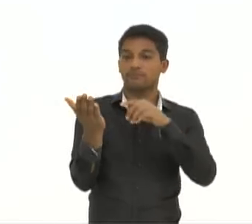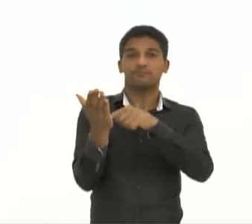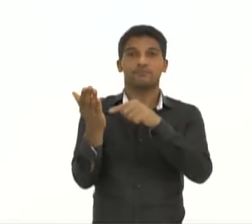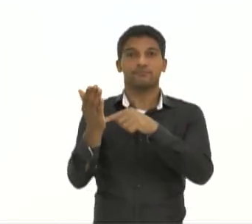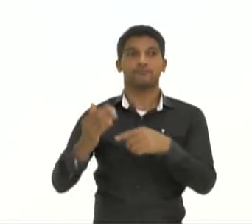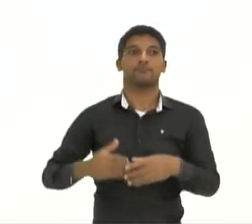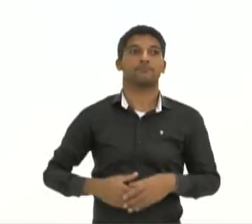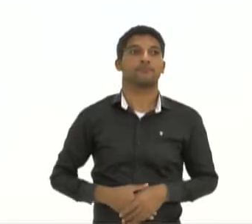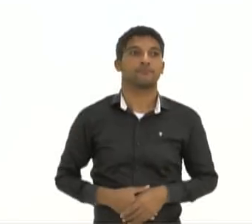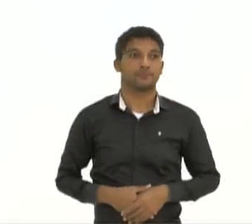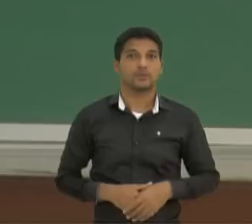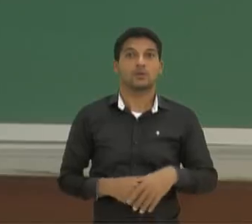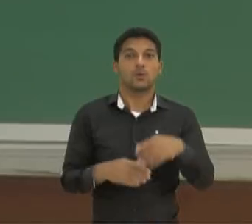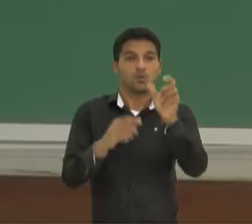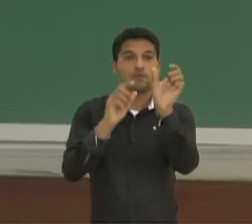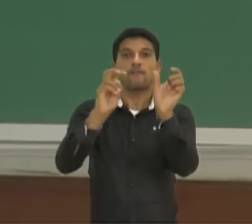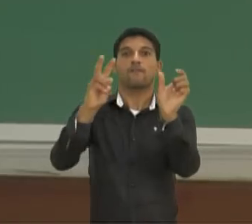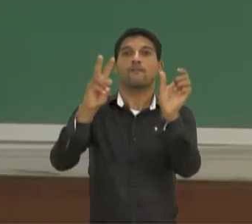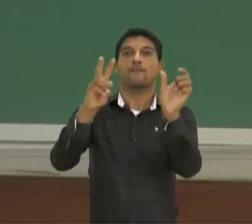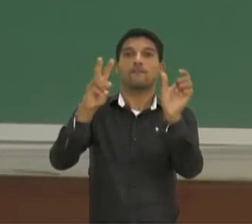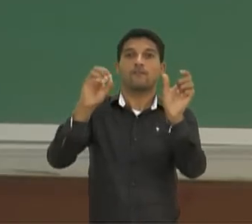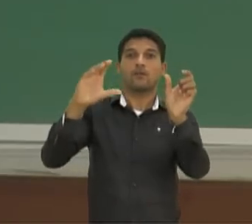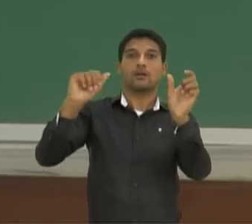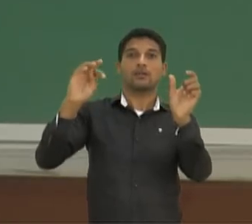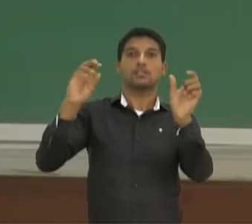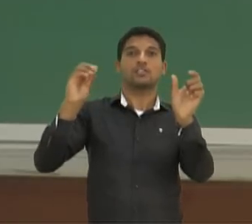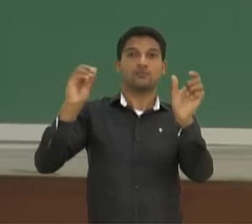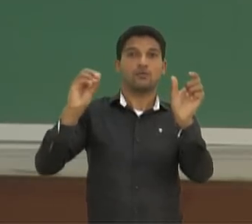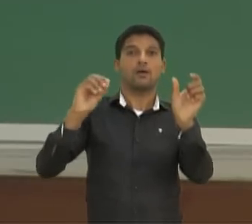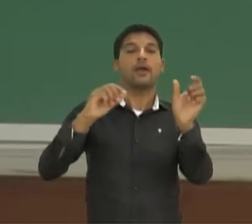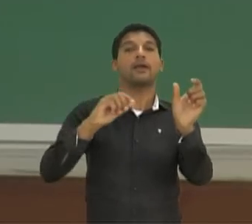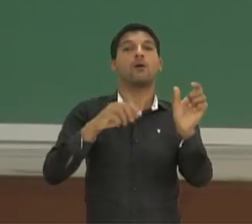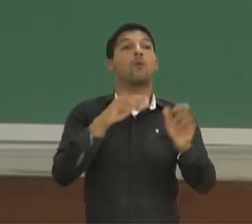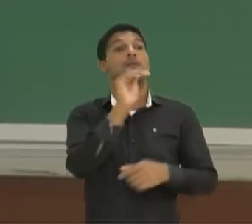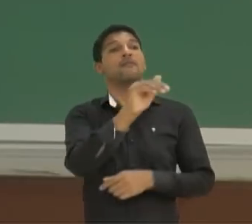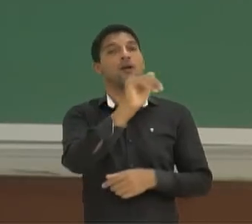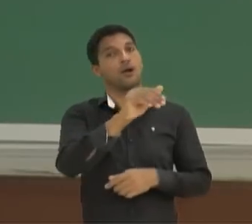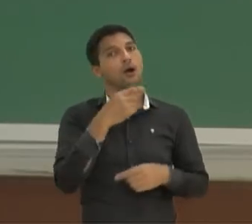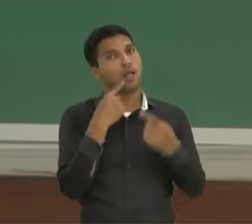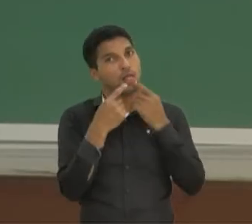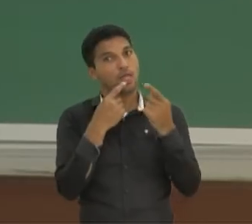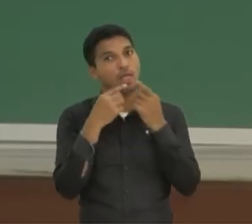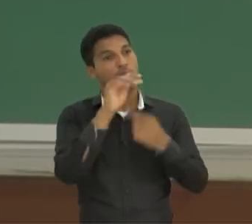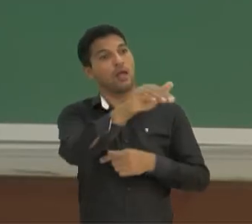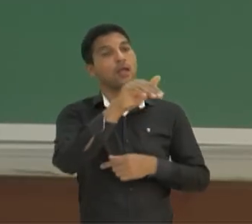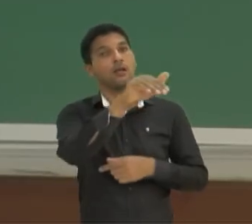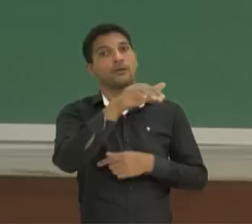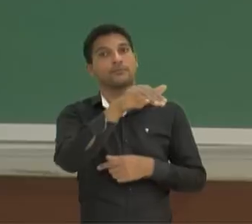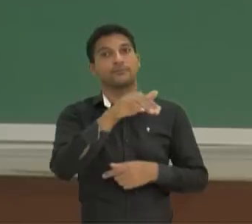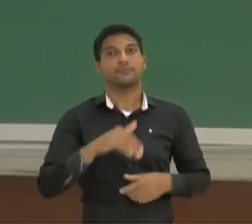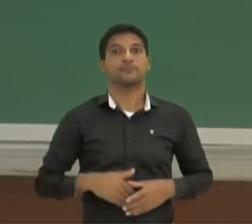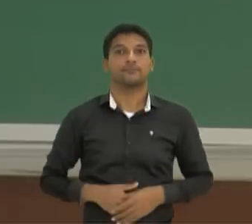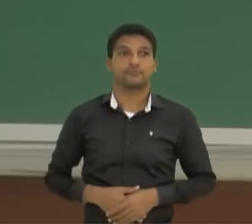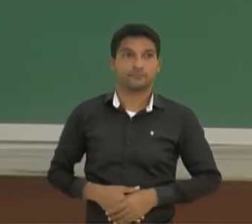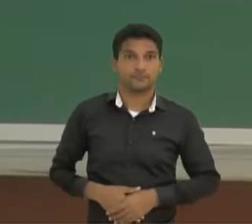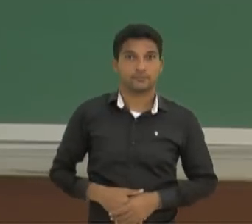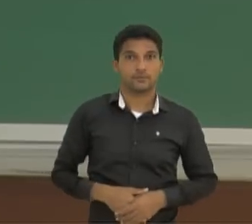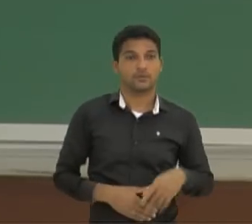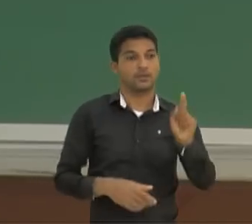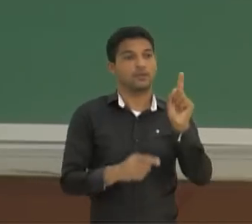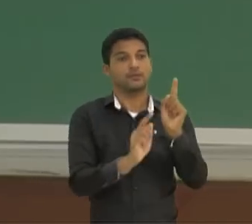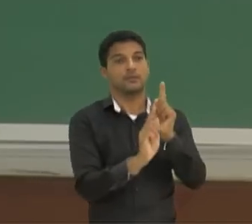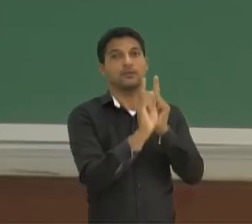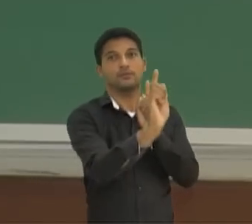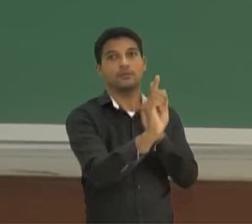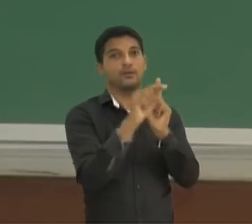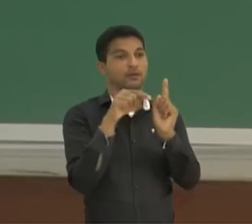ou chamá-lo. Né? Então, dirigir-se ao interlocutor, que é a outra pessoa do discurso que está no ato da interação verbal. Certo? Na